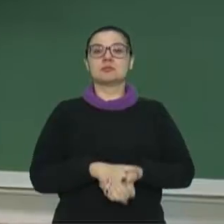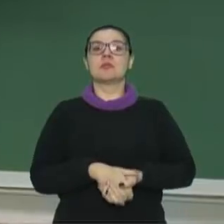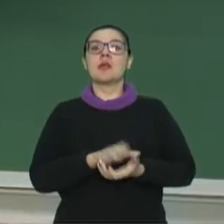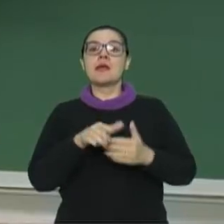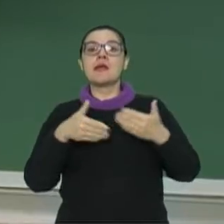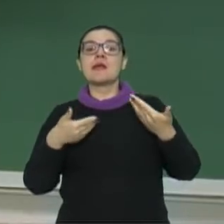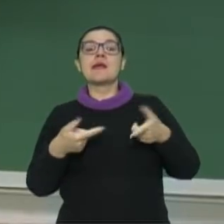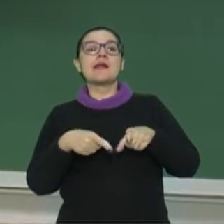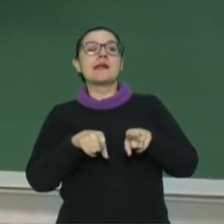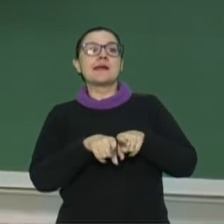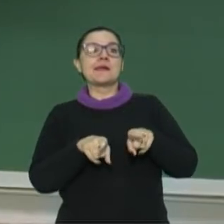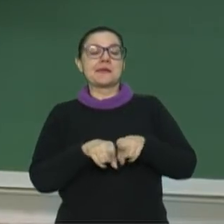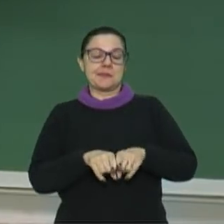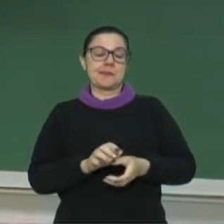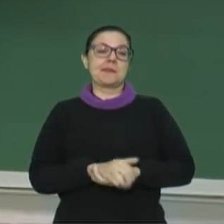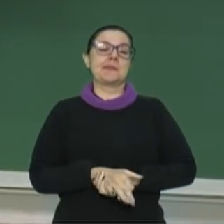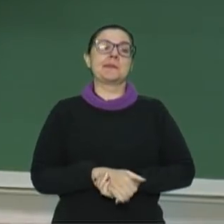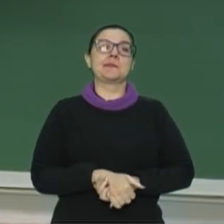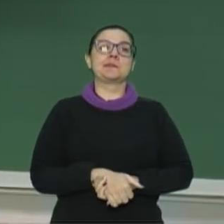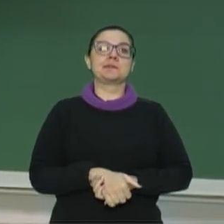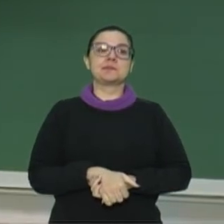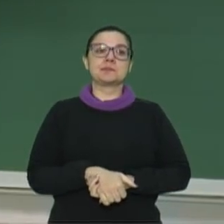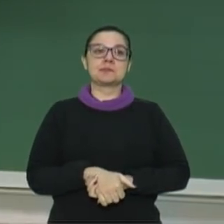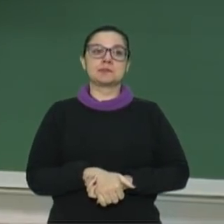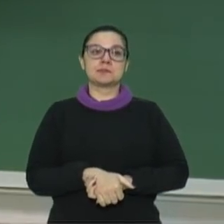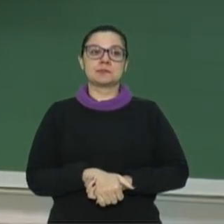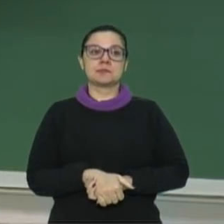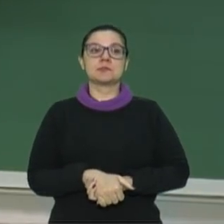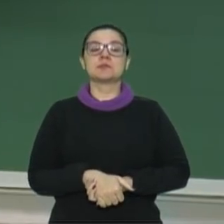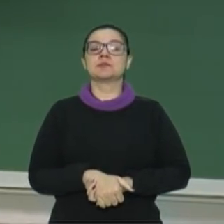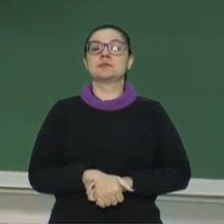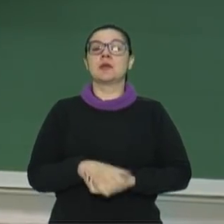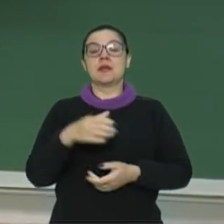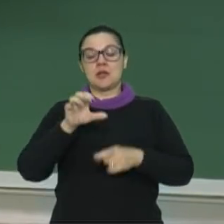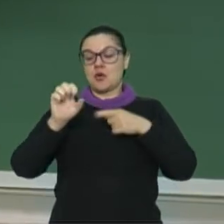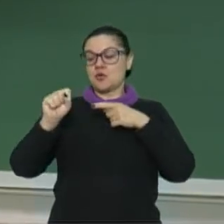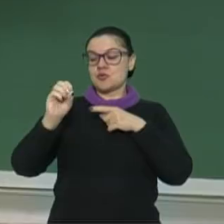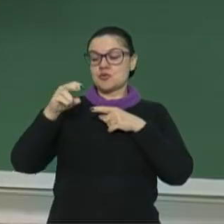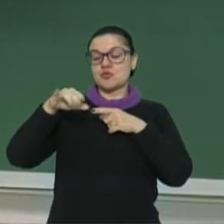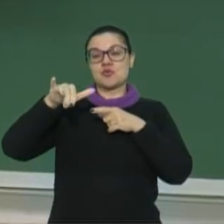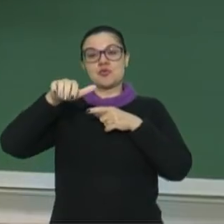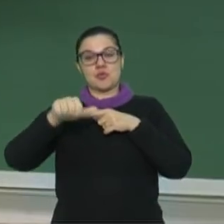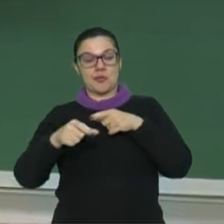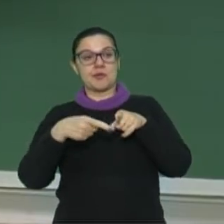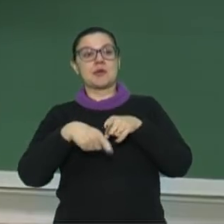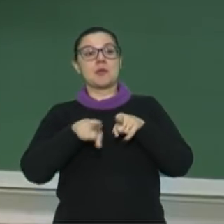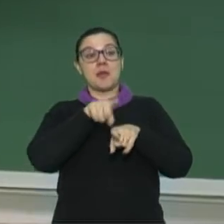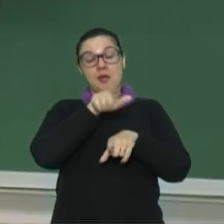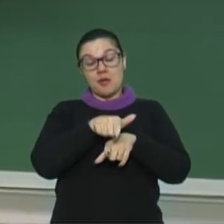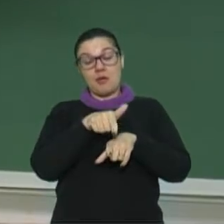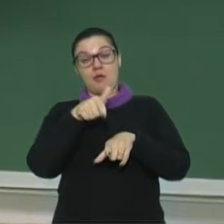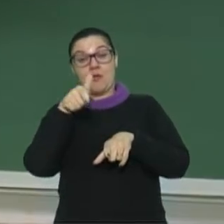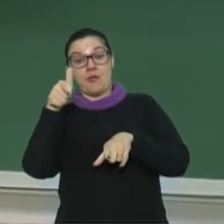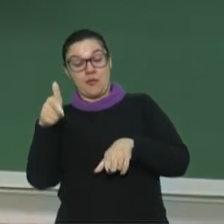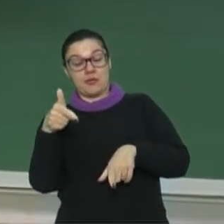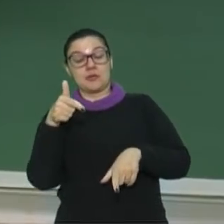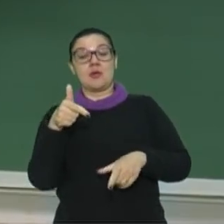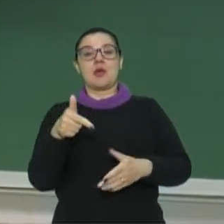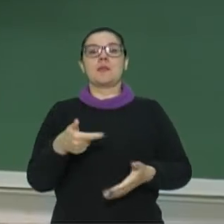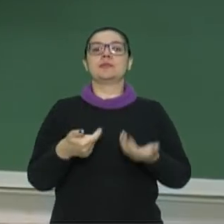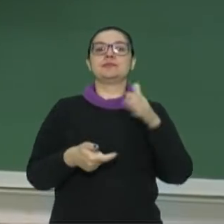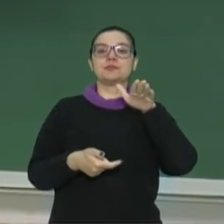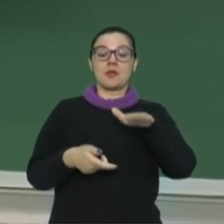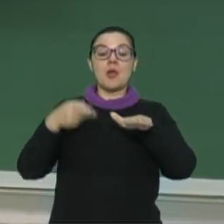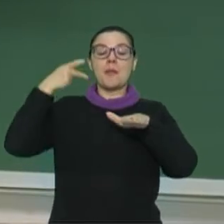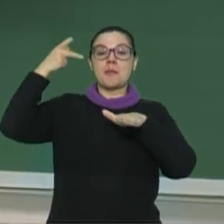tem também, além disso, você tem aqui a Sônia Maria Duarte, né, que é uma psiquiatra e